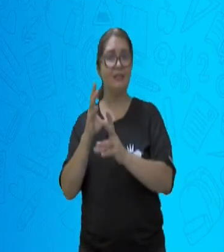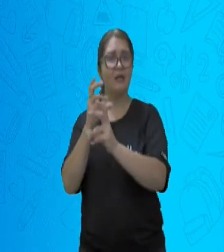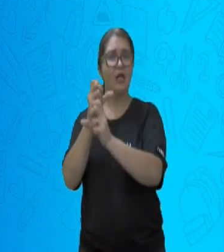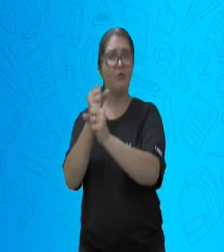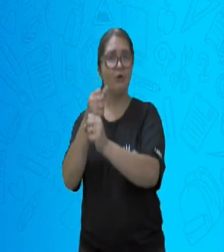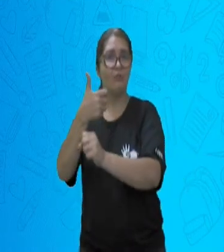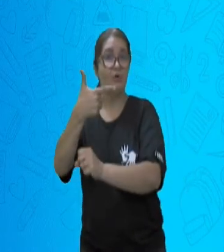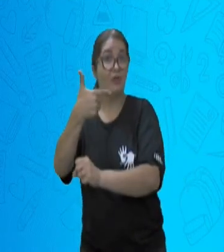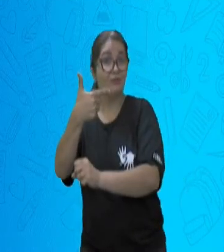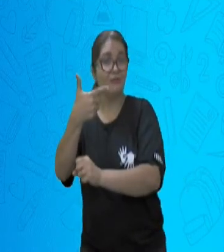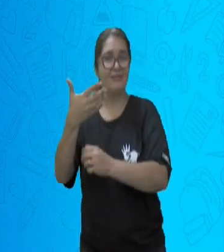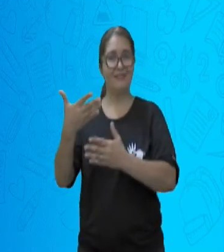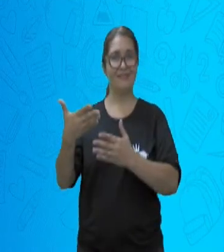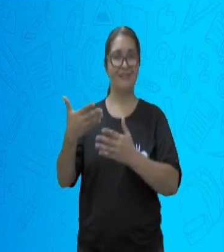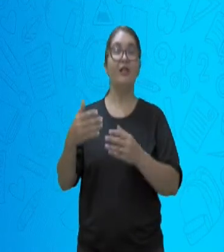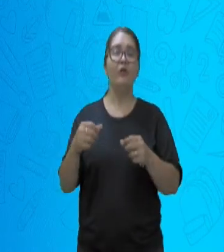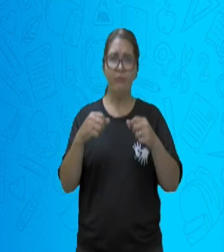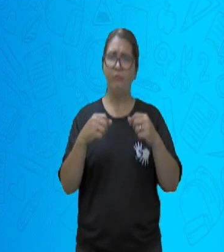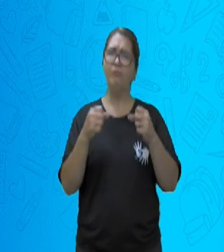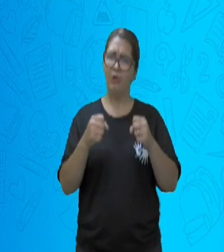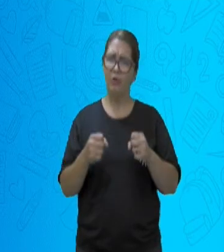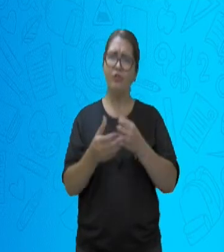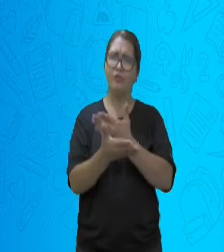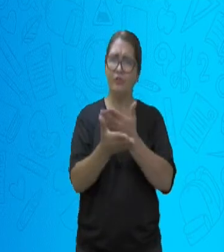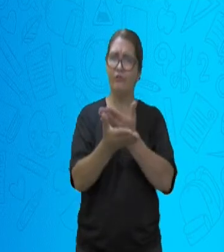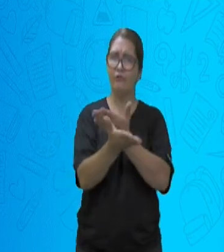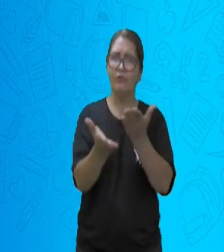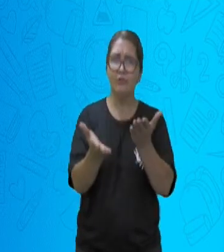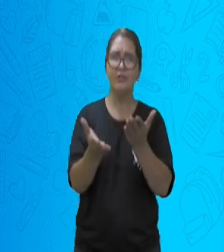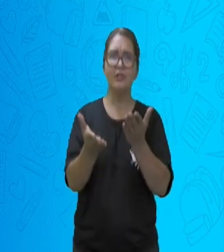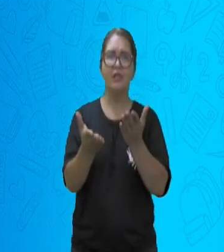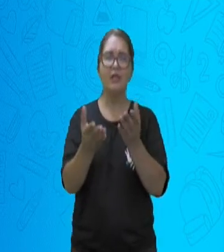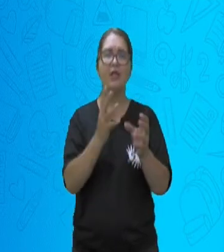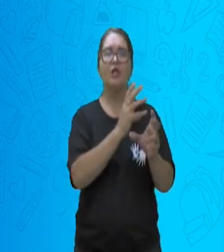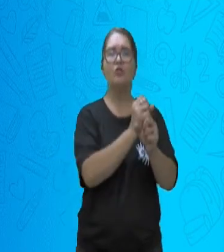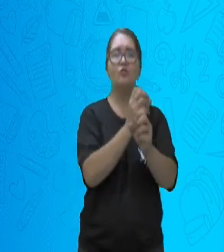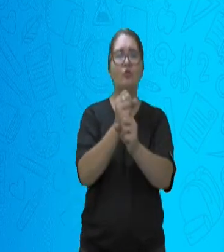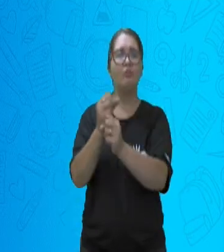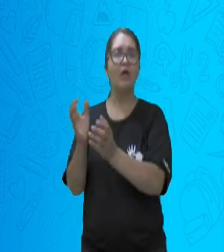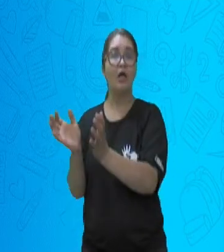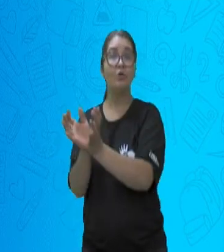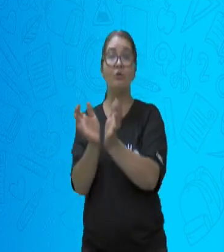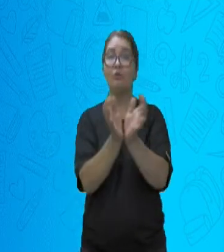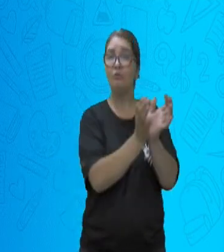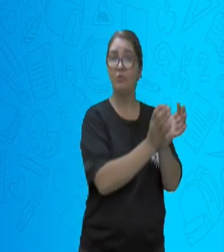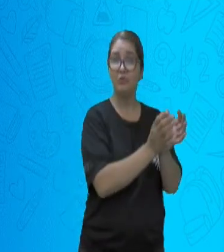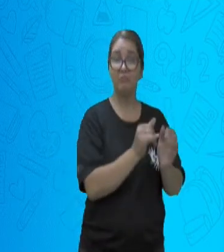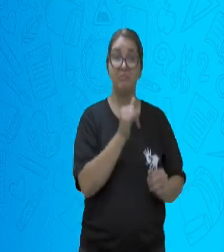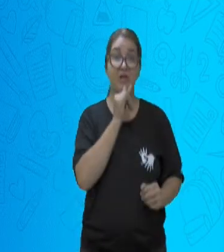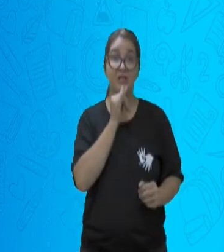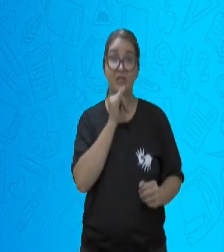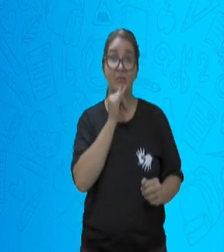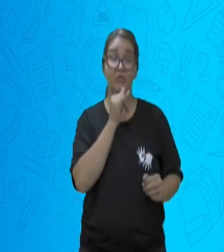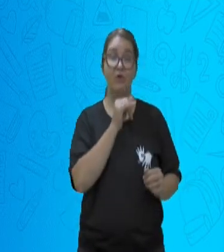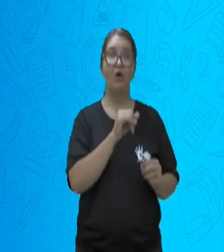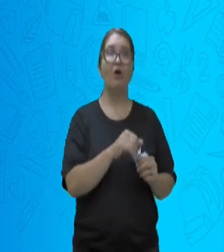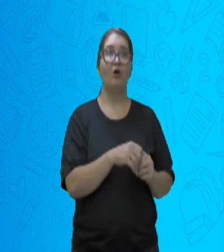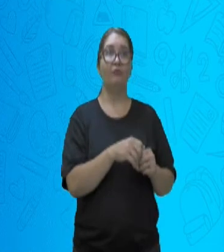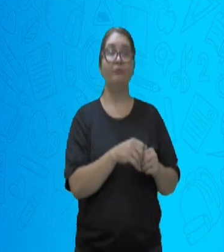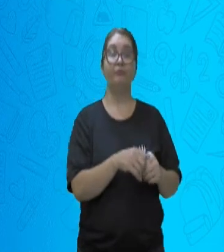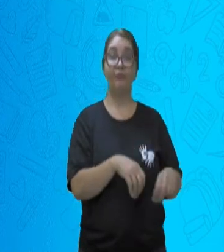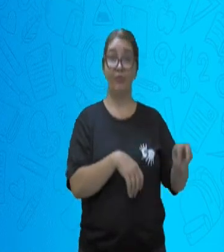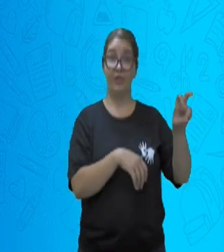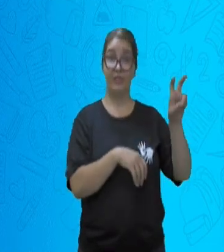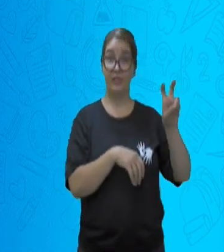Você pode somar um grupo de coisas que quiser. Por exemplo, 5 vezes 3 balas. Vamos entender